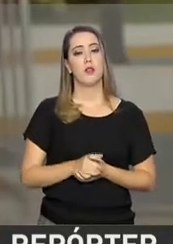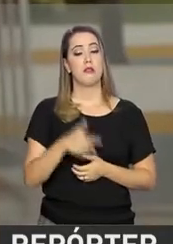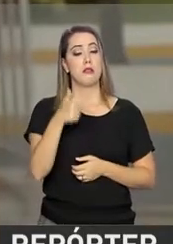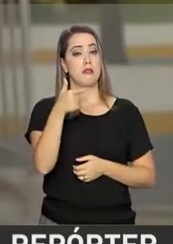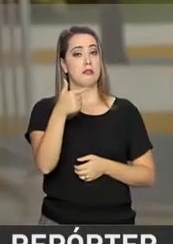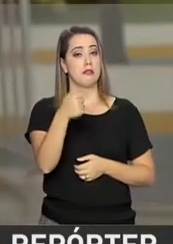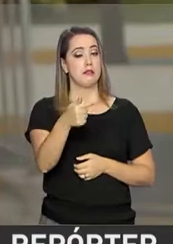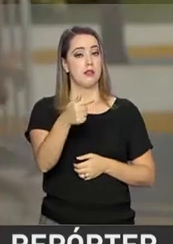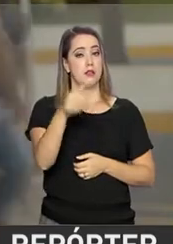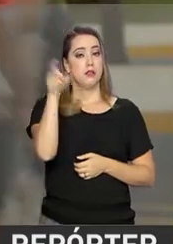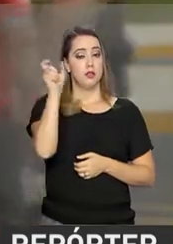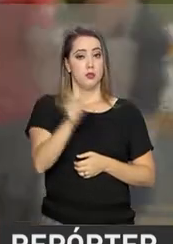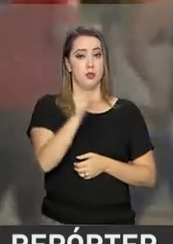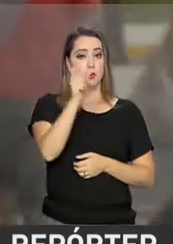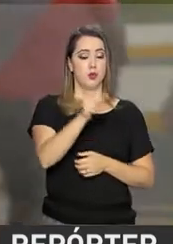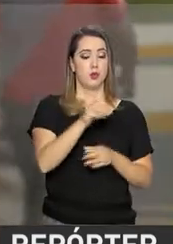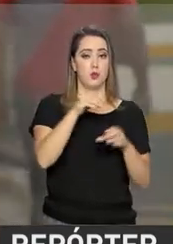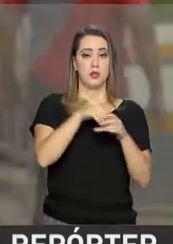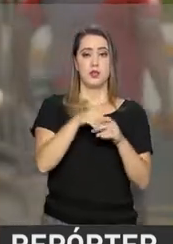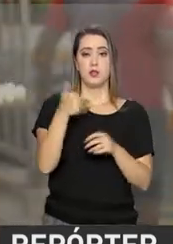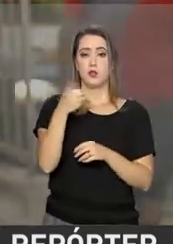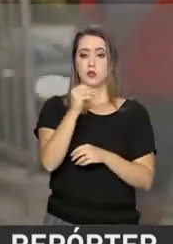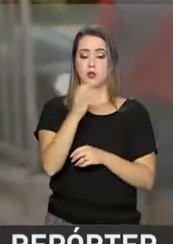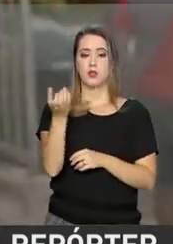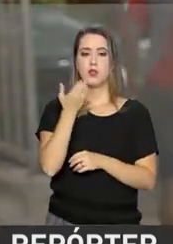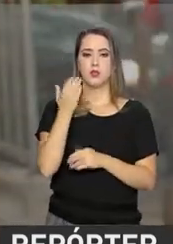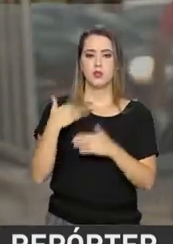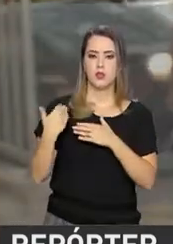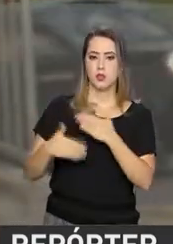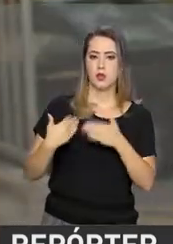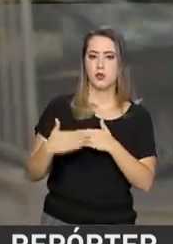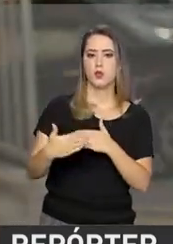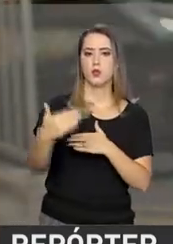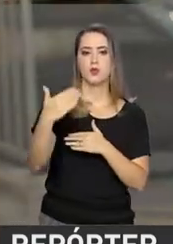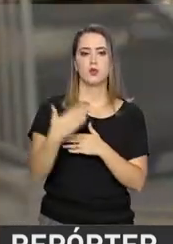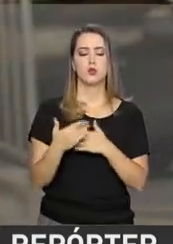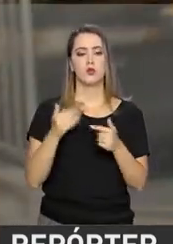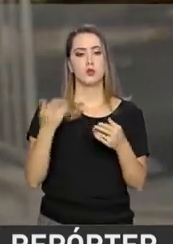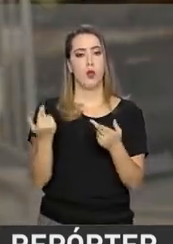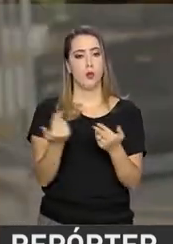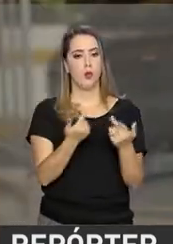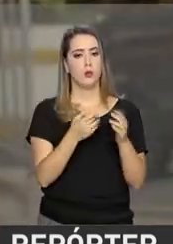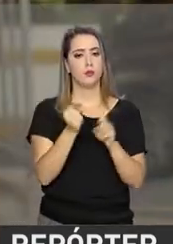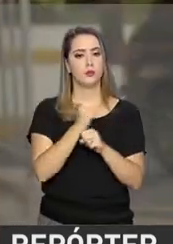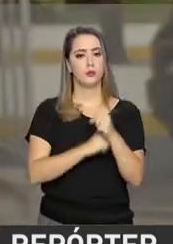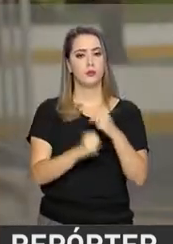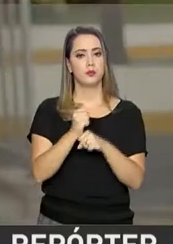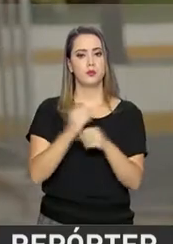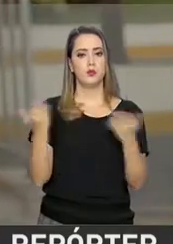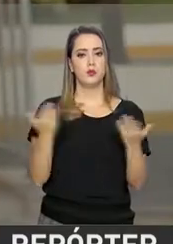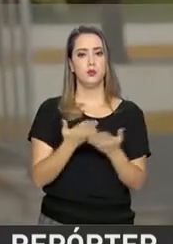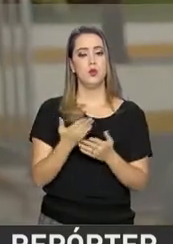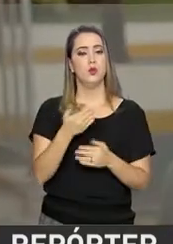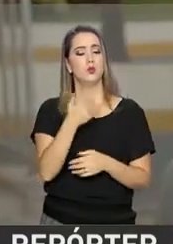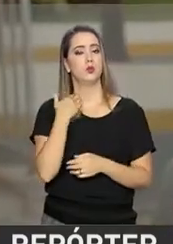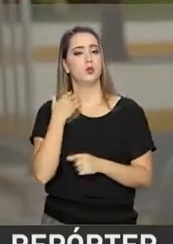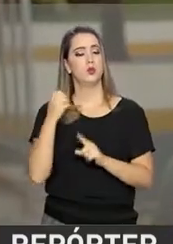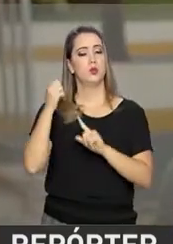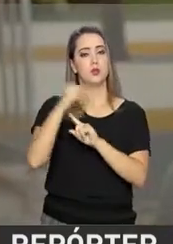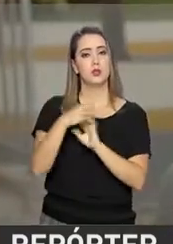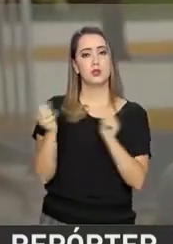consumidores pretendem manter os novos hábitos financeiros este ano uma parceria do banco central com spc brasil